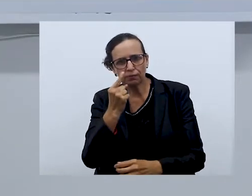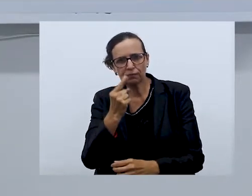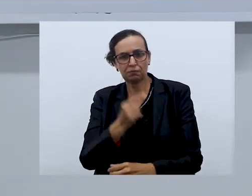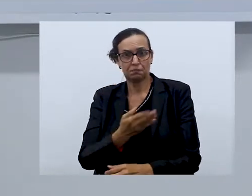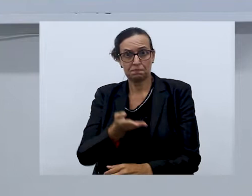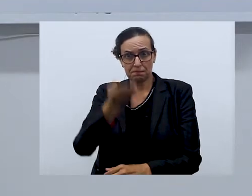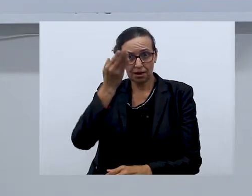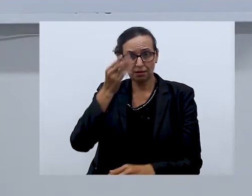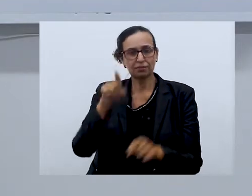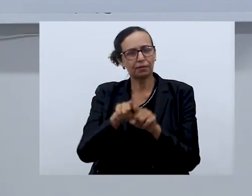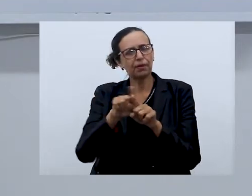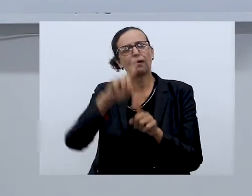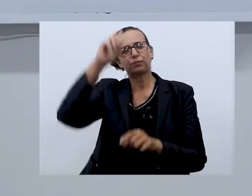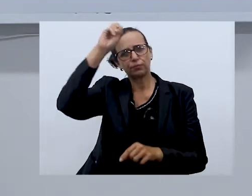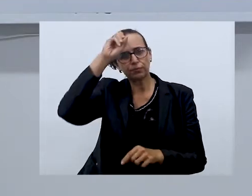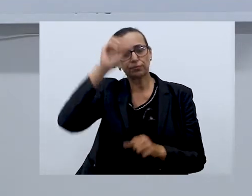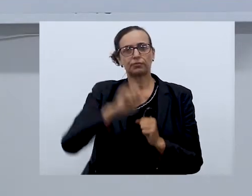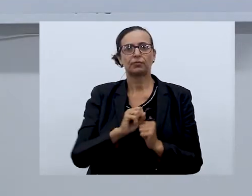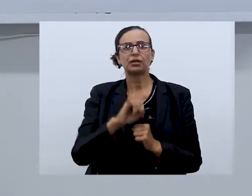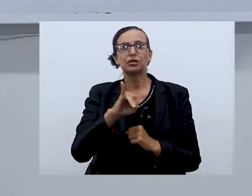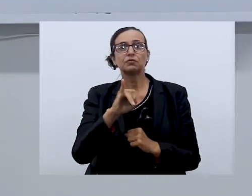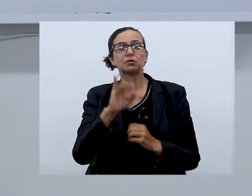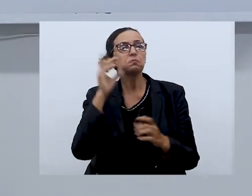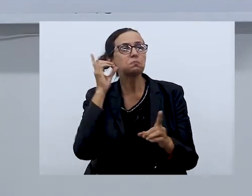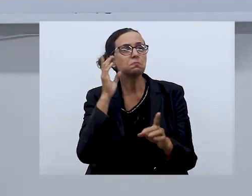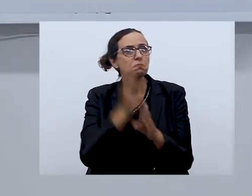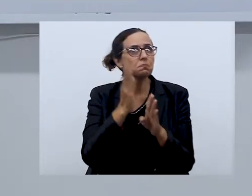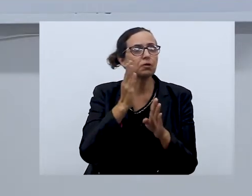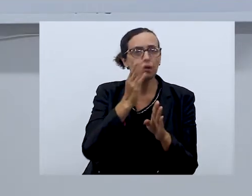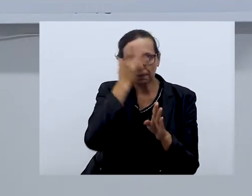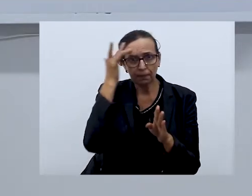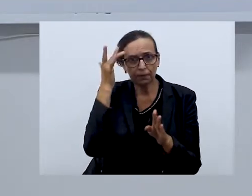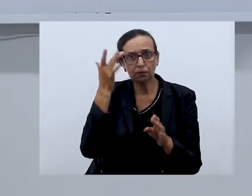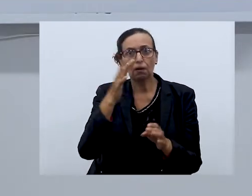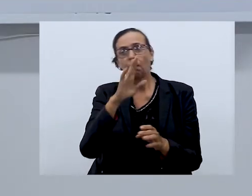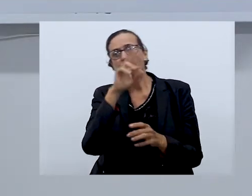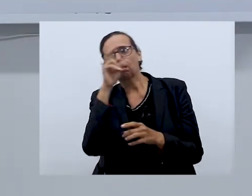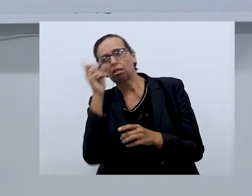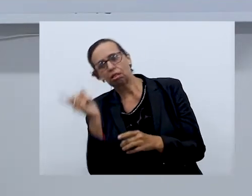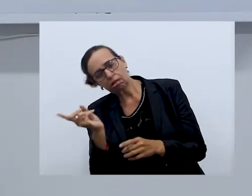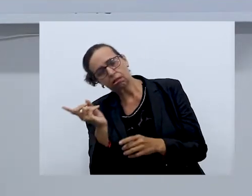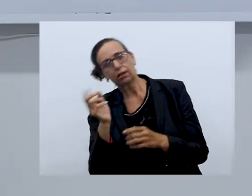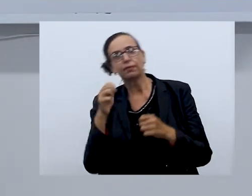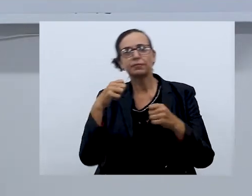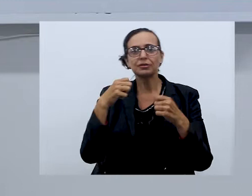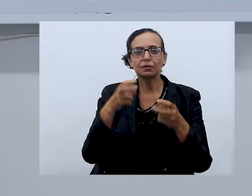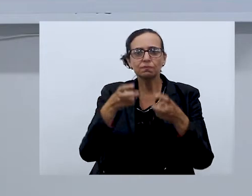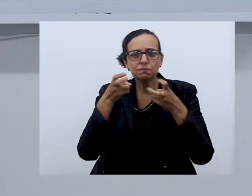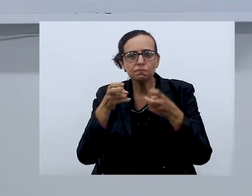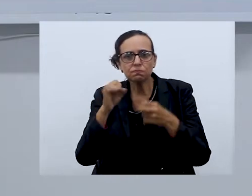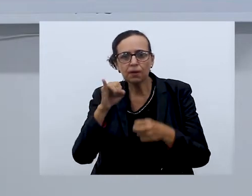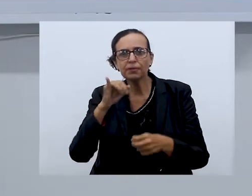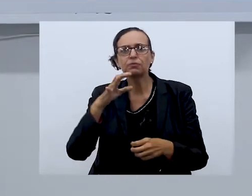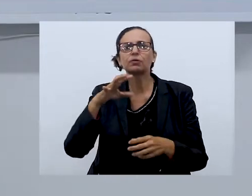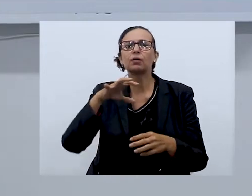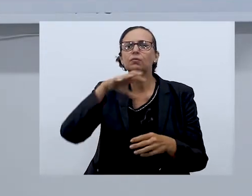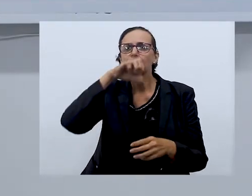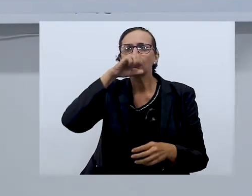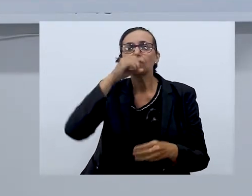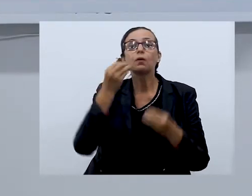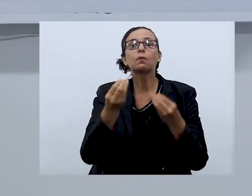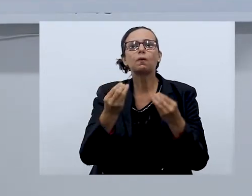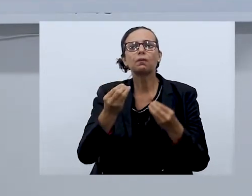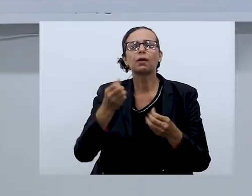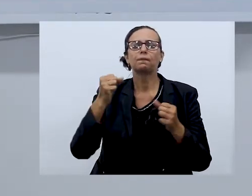e adultos. Quando você se depara com uma pessoa desacordada, a primeira coisa que você deve verificar é se ela